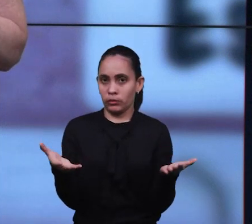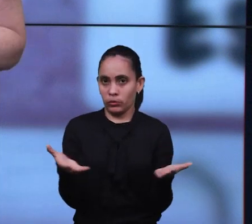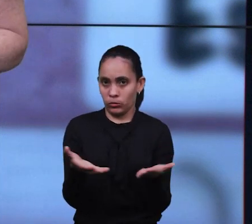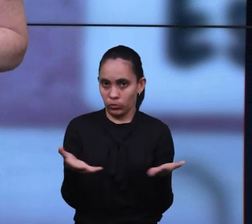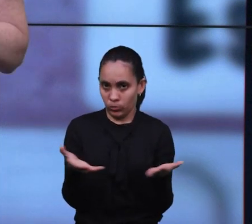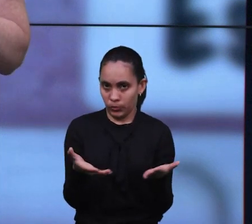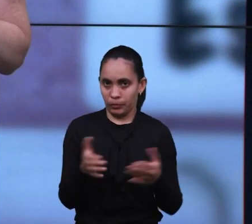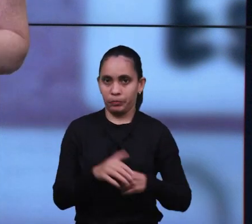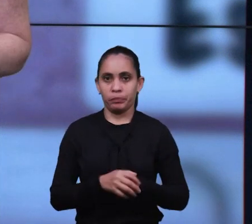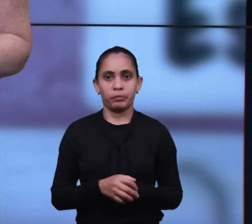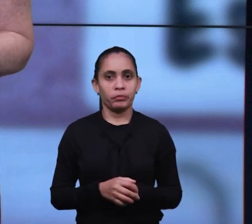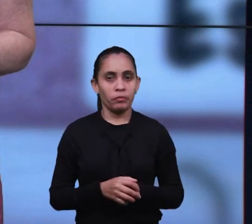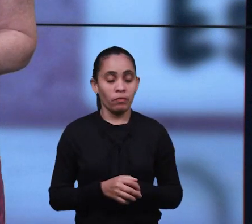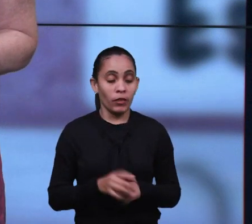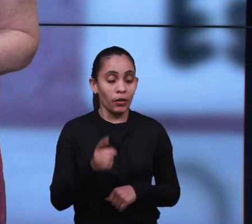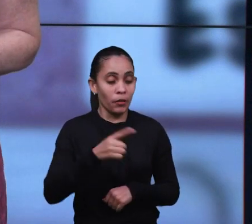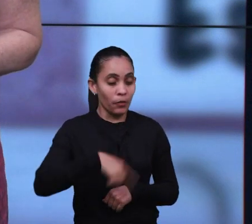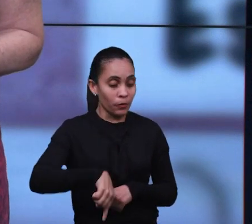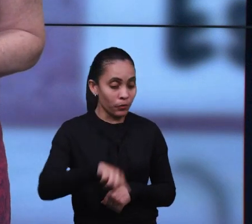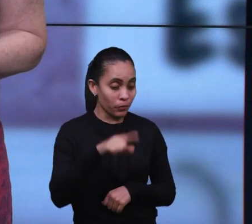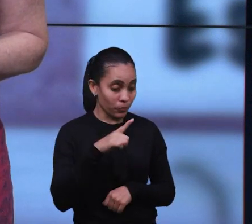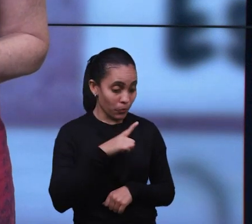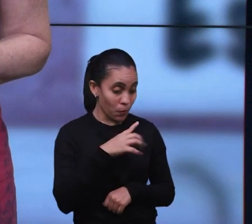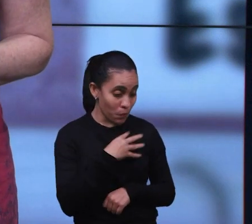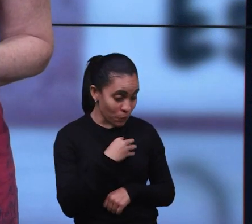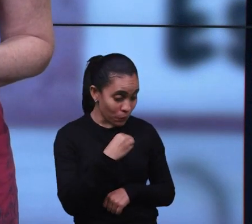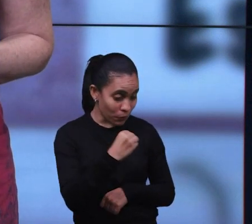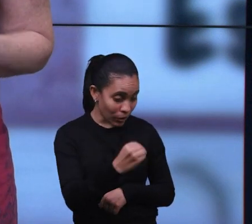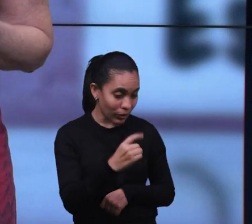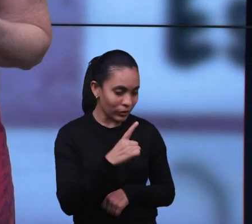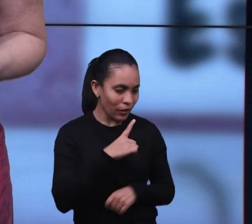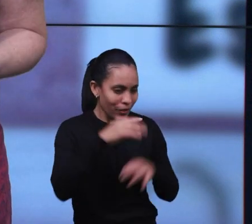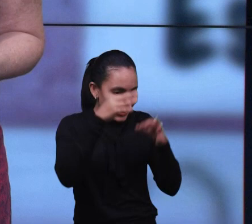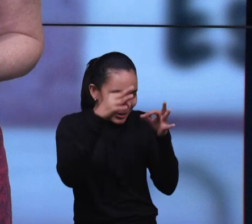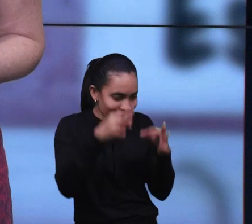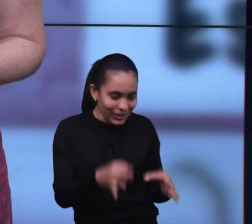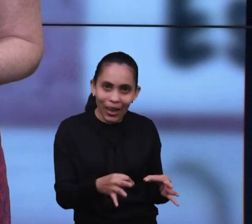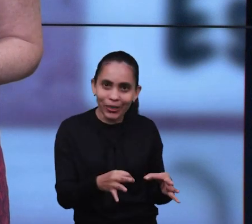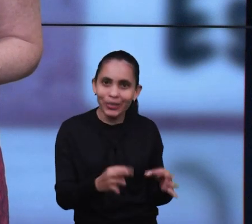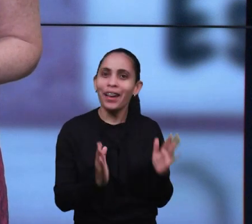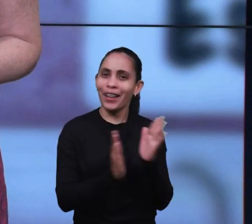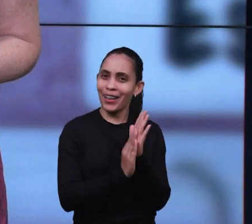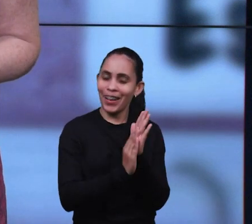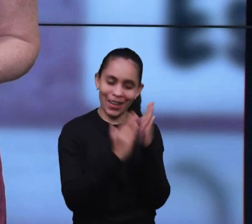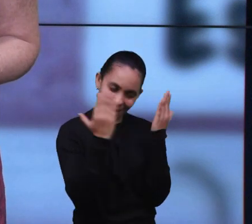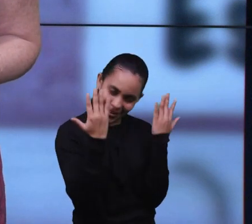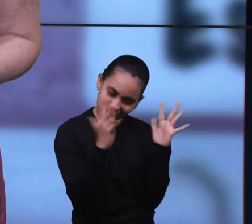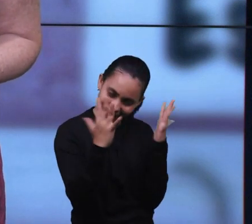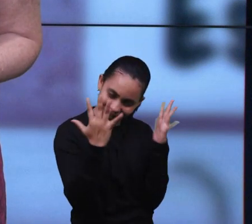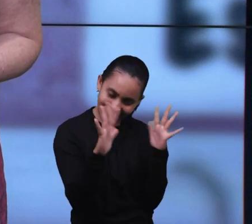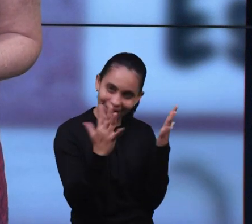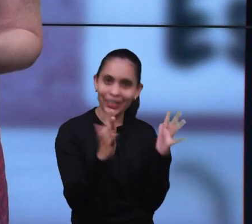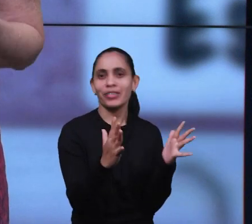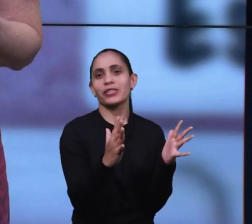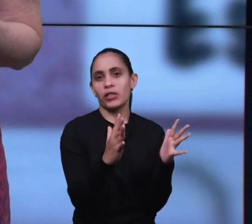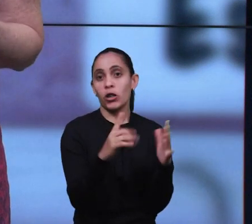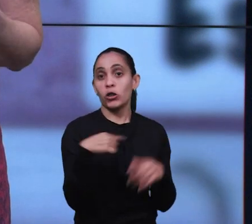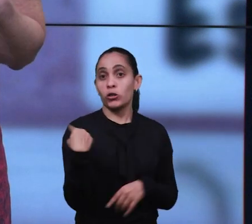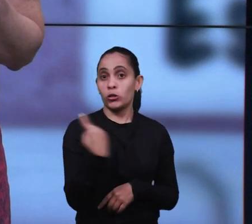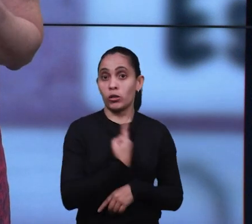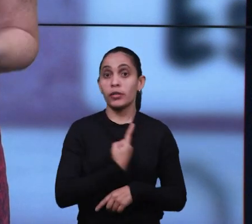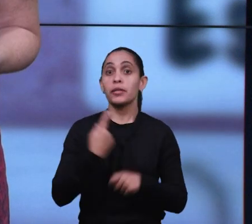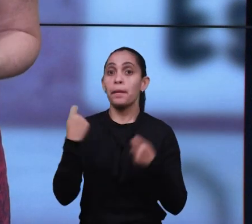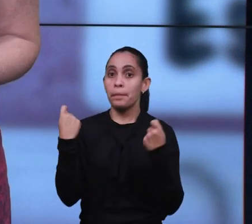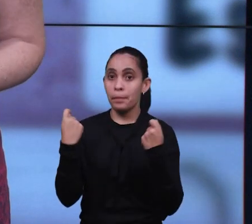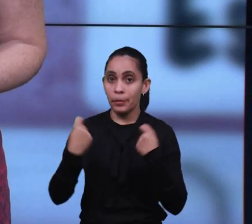na mesma medida, aplauda seu filho quando ele agir corretamente. Isso porque, por natureza,